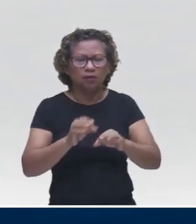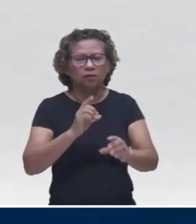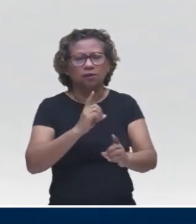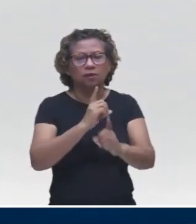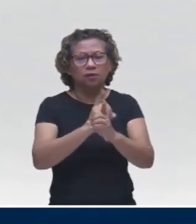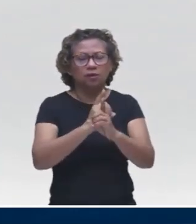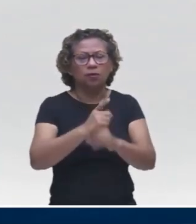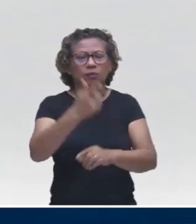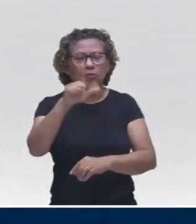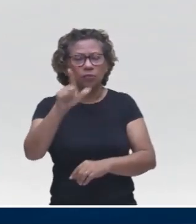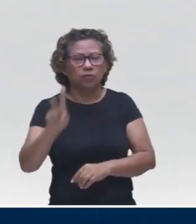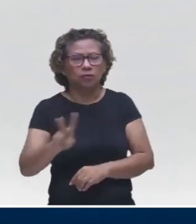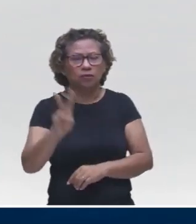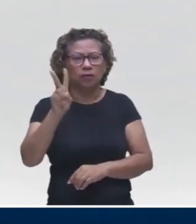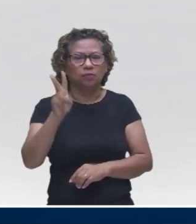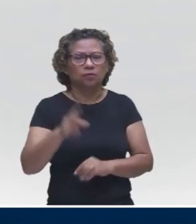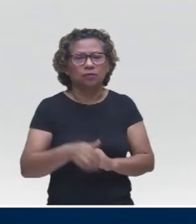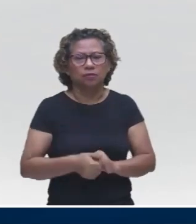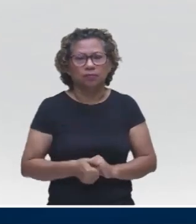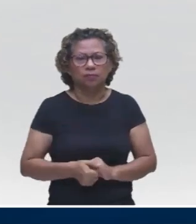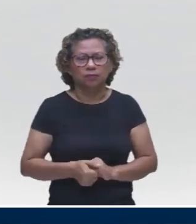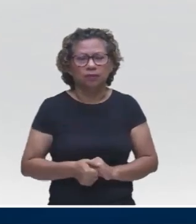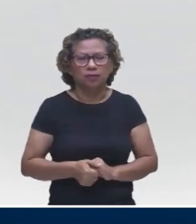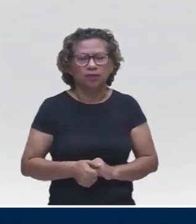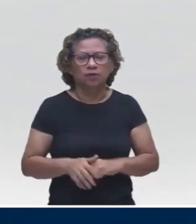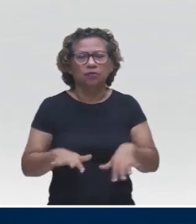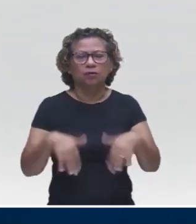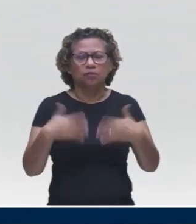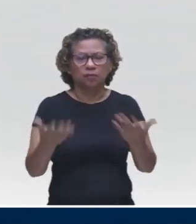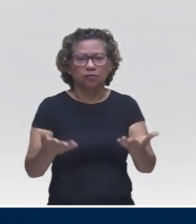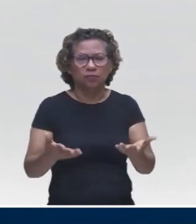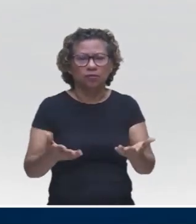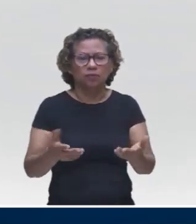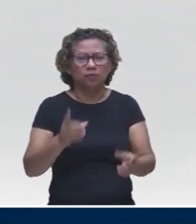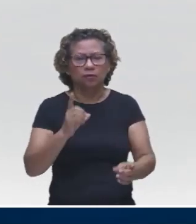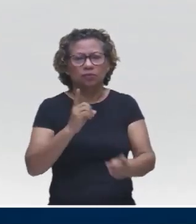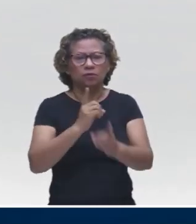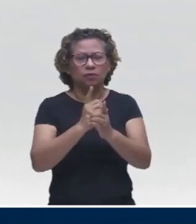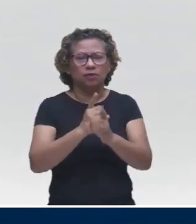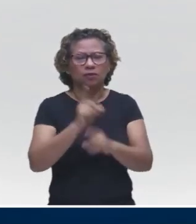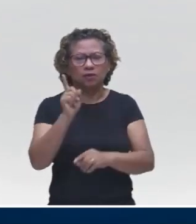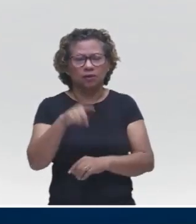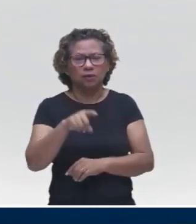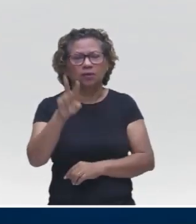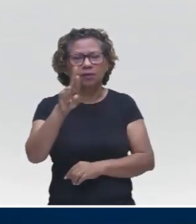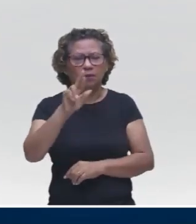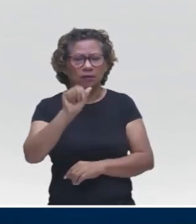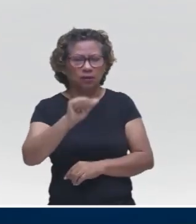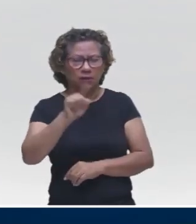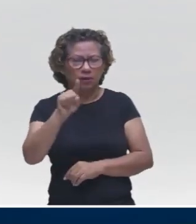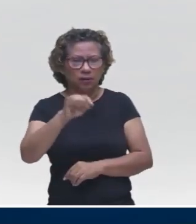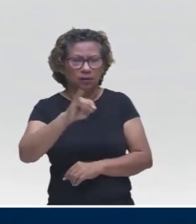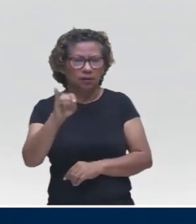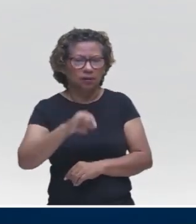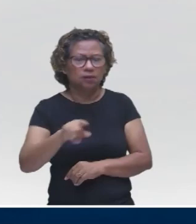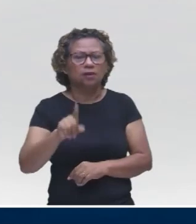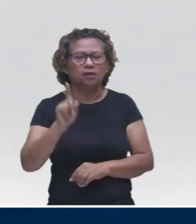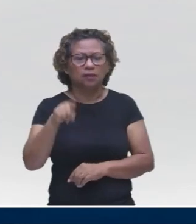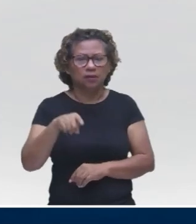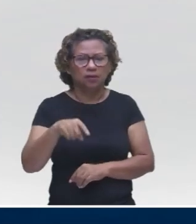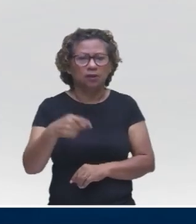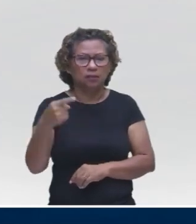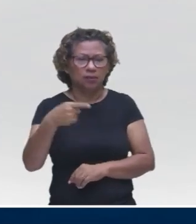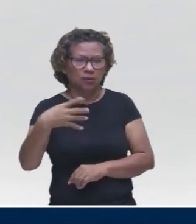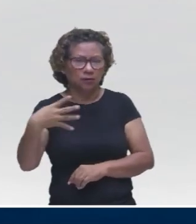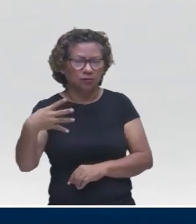outro valor. Então, eu vou ter o outro par ordenado, que é a raiz, que é menos 4, e necessariamente o y vai ser nulo,